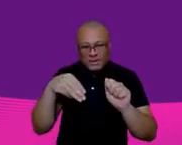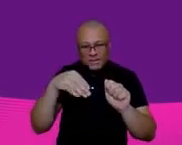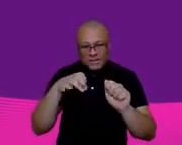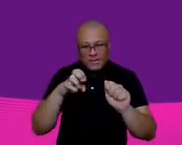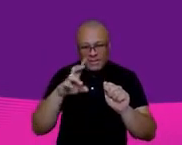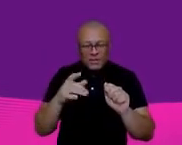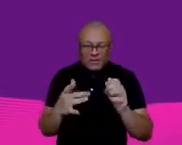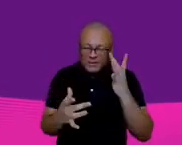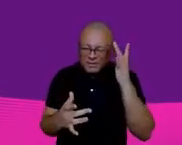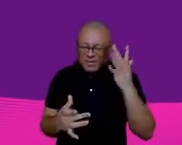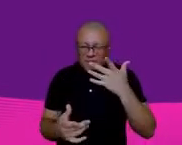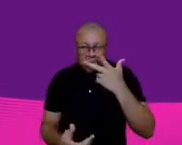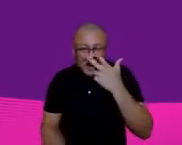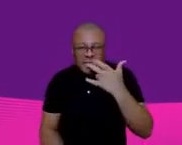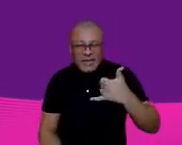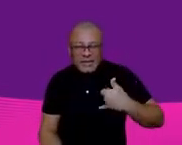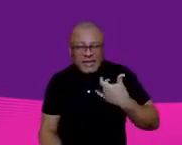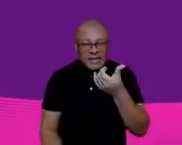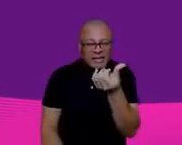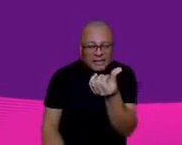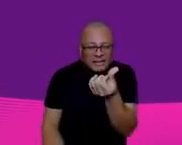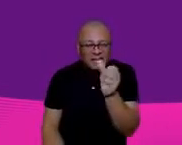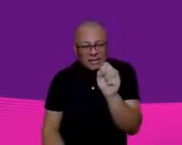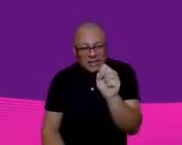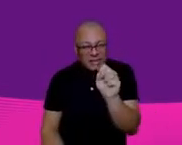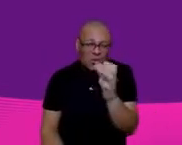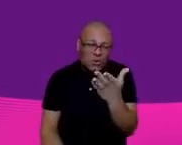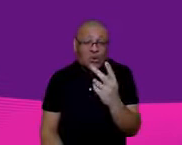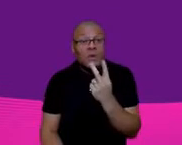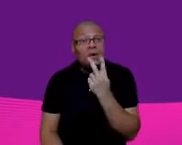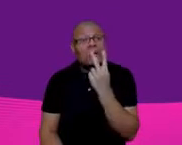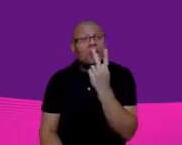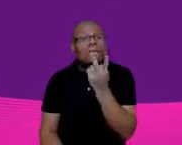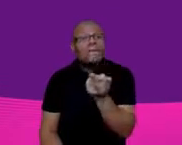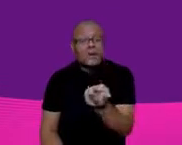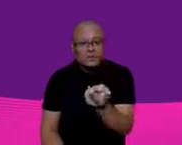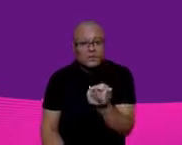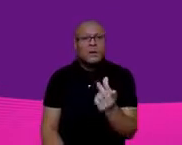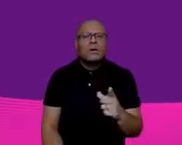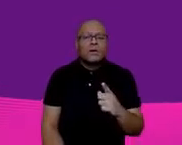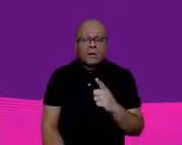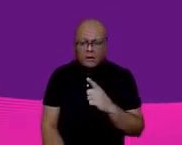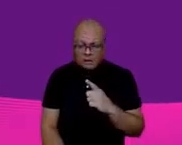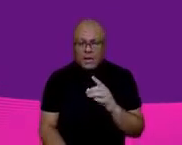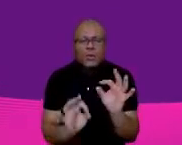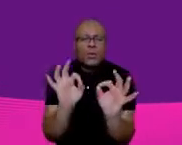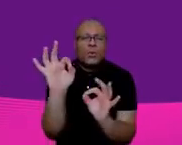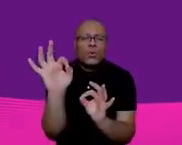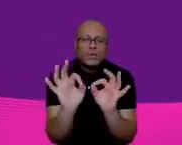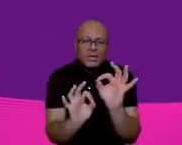68 anos, mas vejam que aqui eu tenho um planejamento pré-operatório.